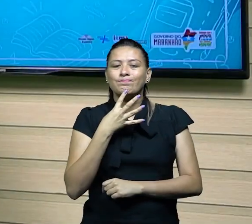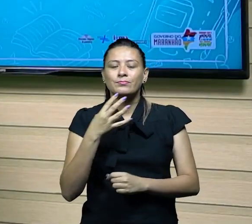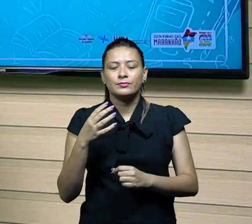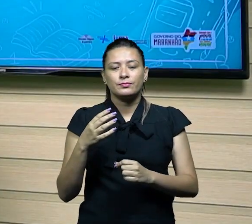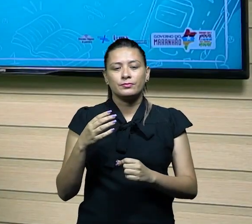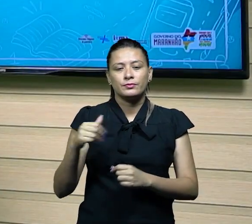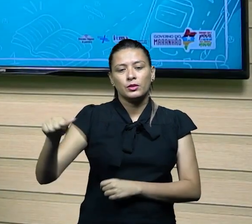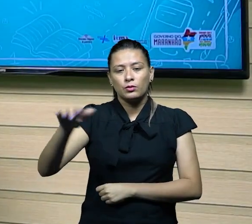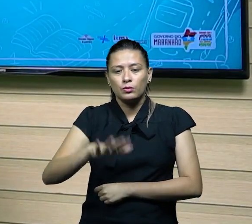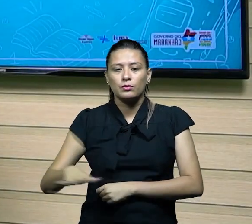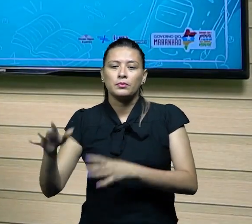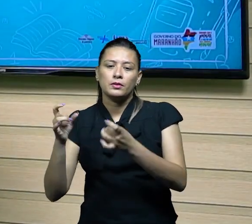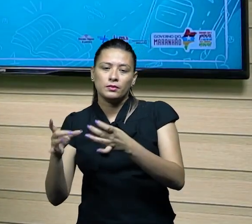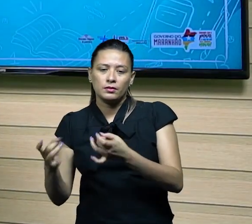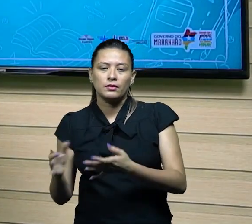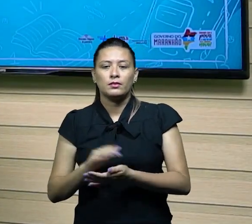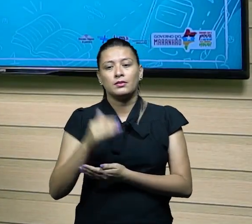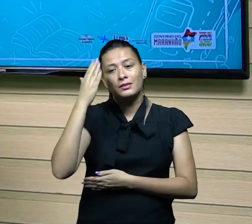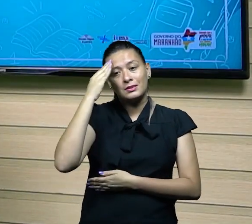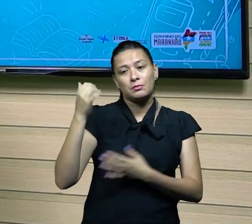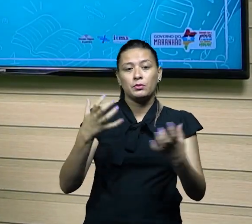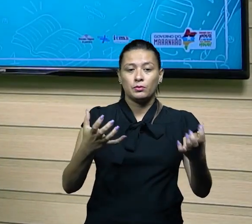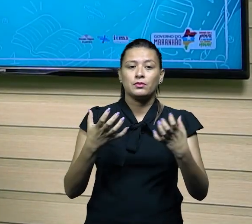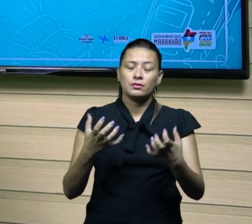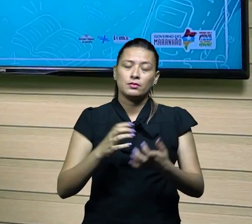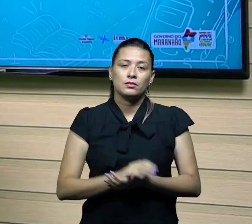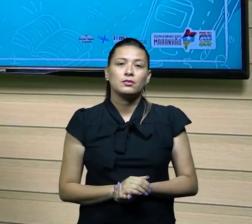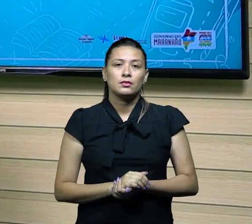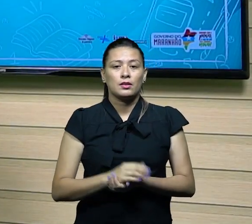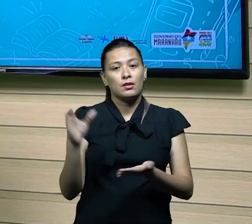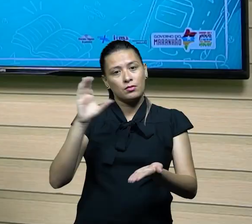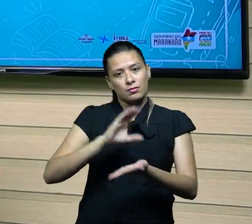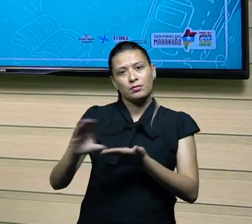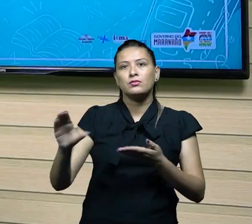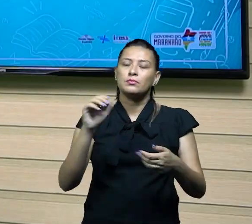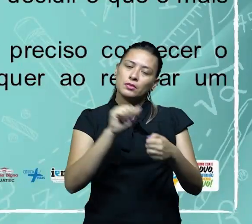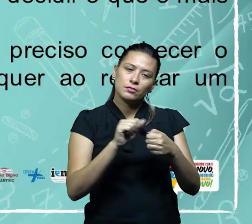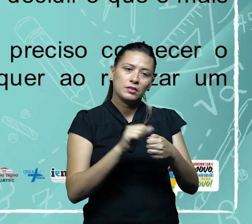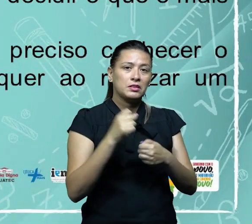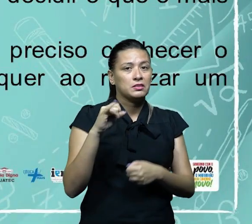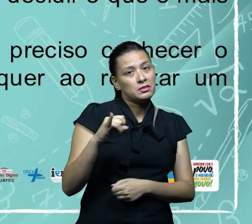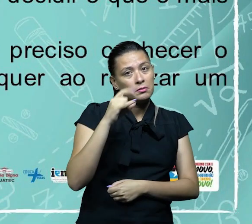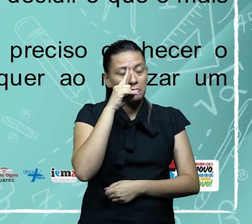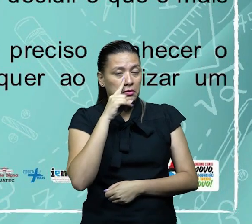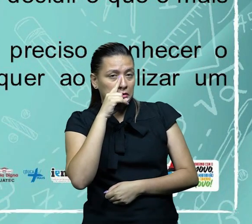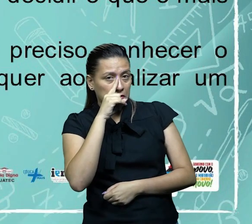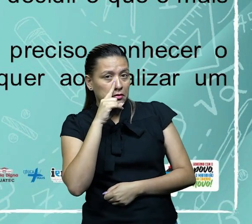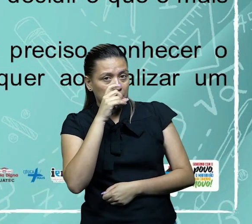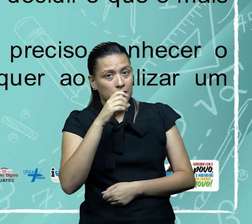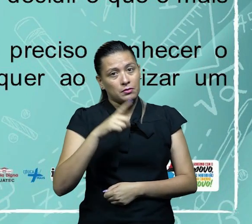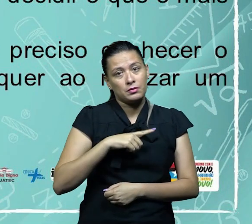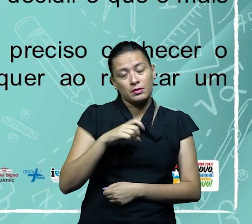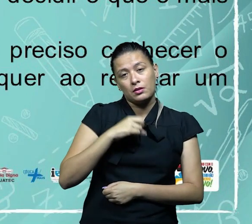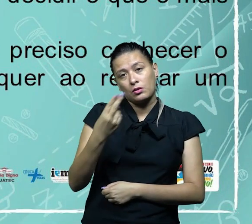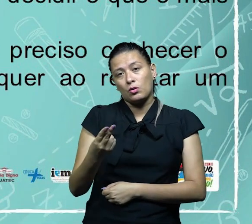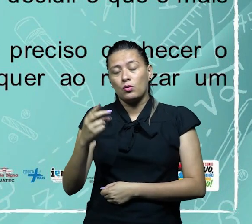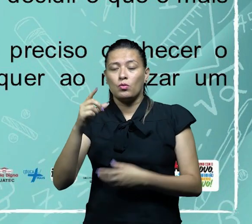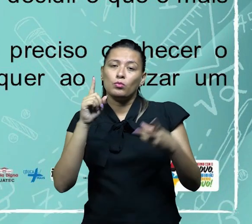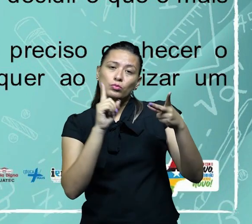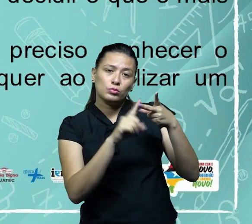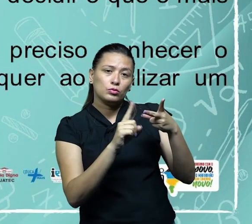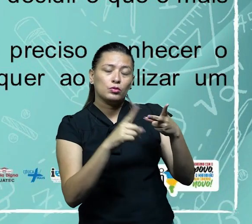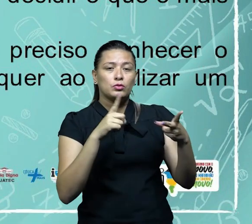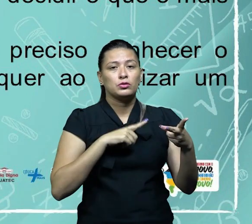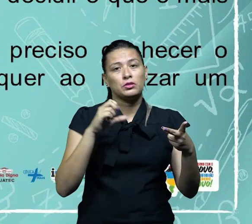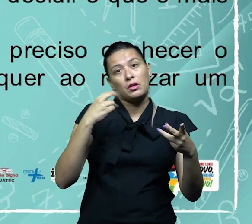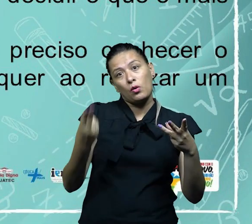se você vai querer ter liquidez, ou se você vai querer ter rentabilidade, ok? Então vamos lá, qual é a relação